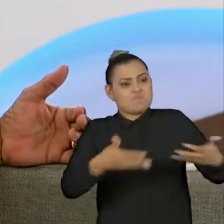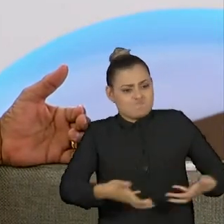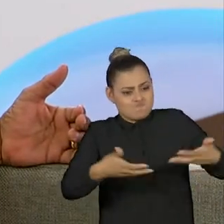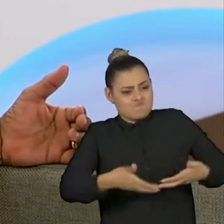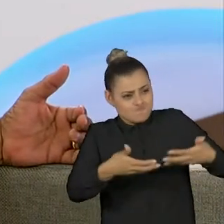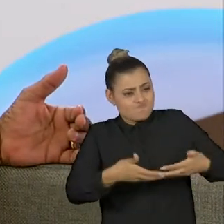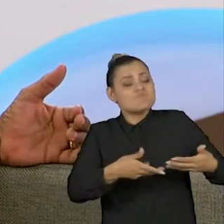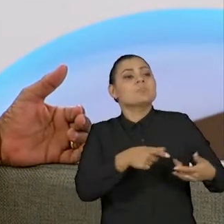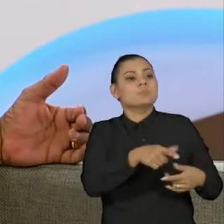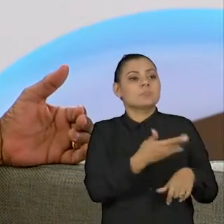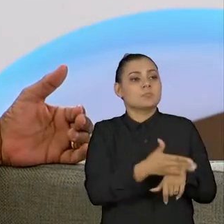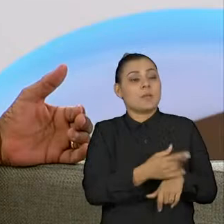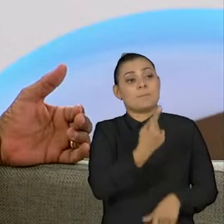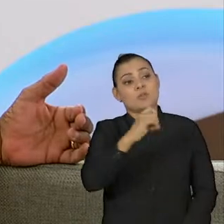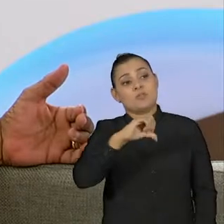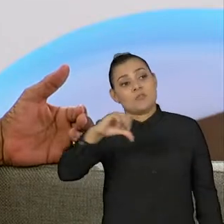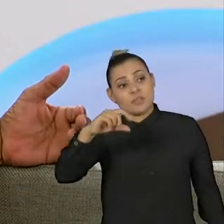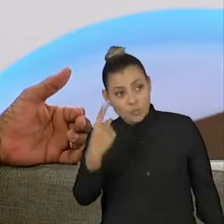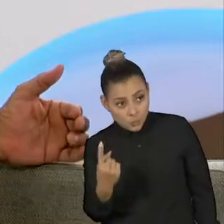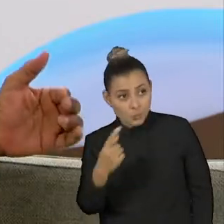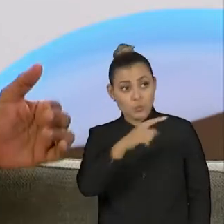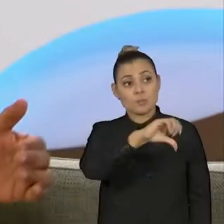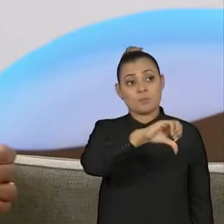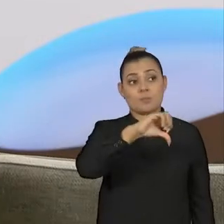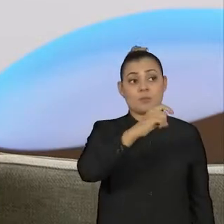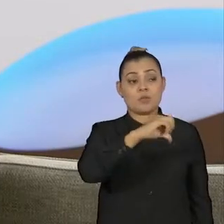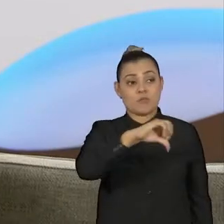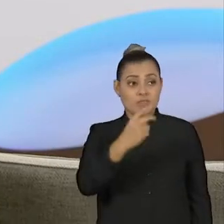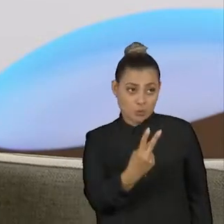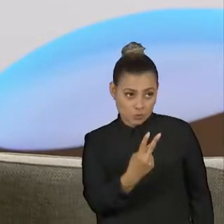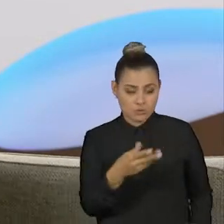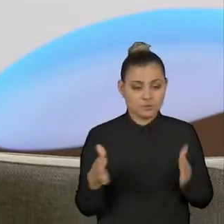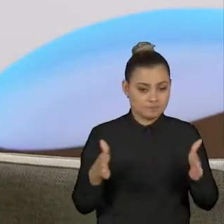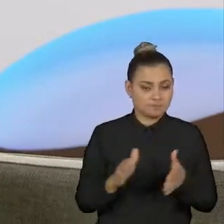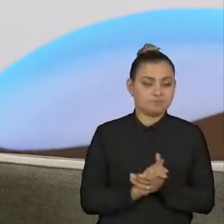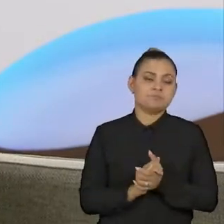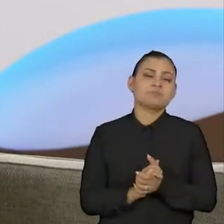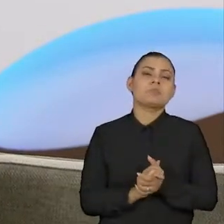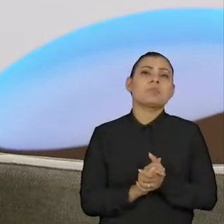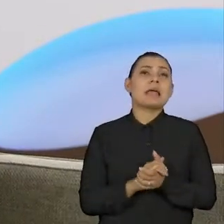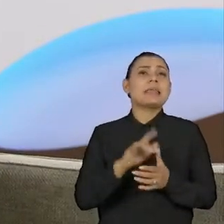Em 91 e 92. Quando você vai ver